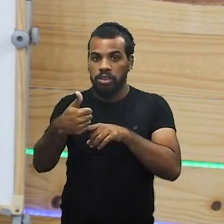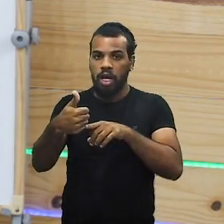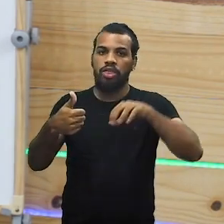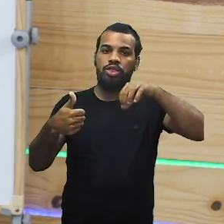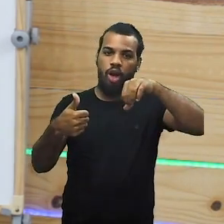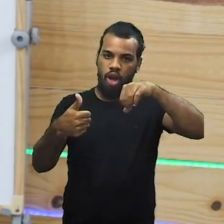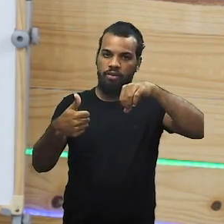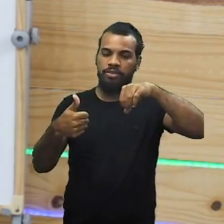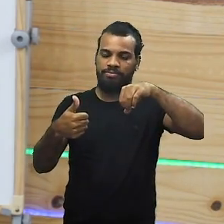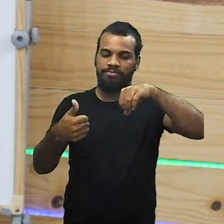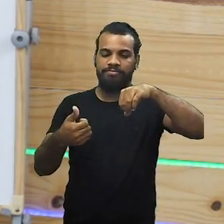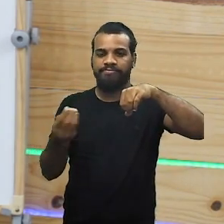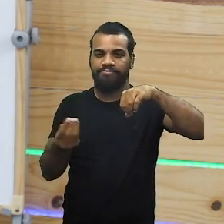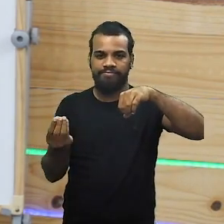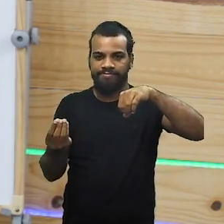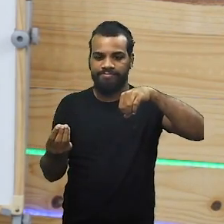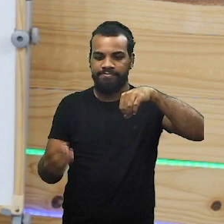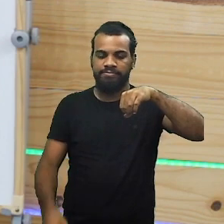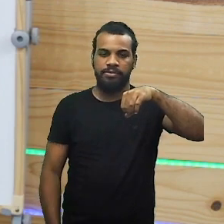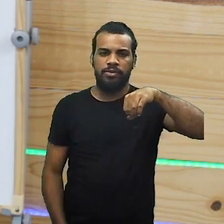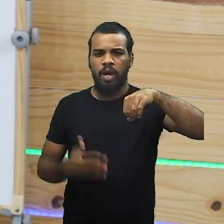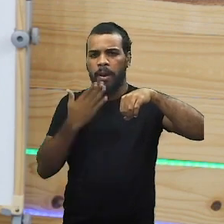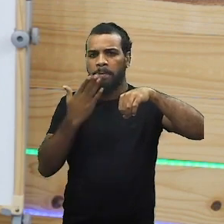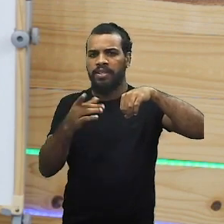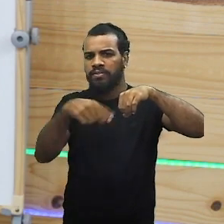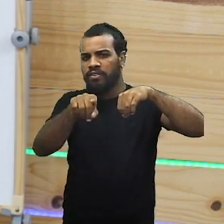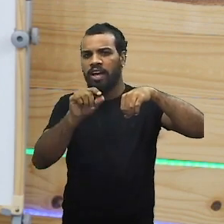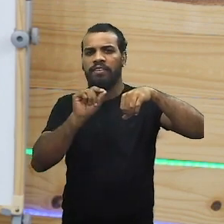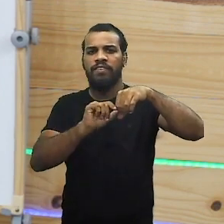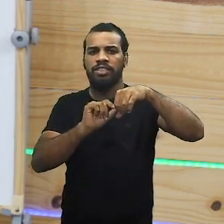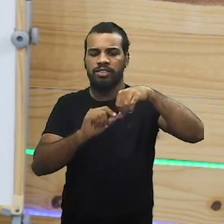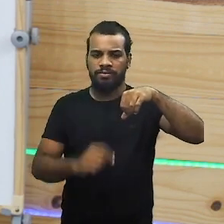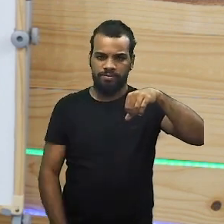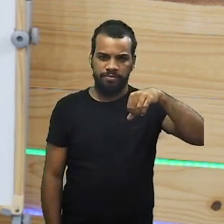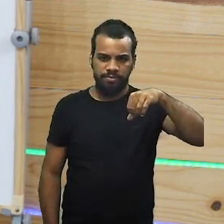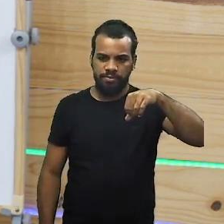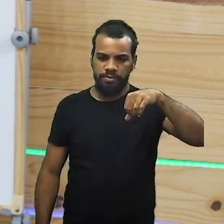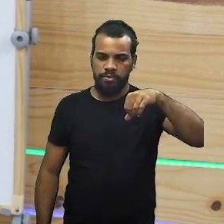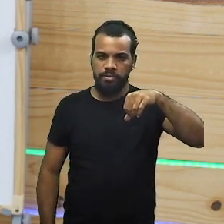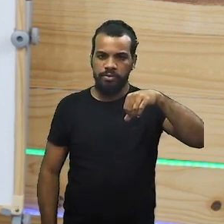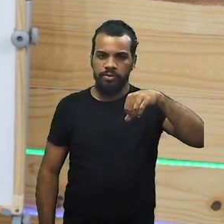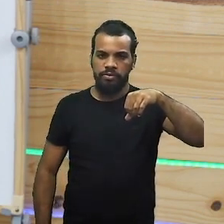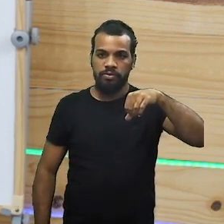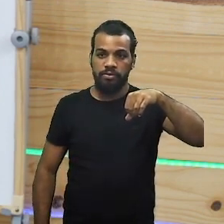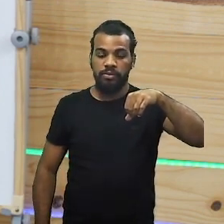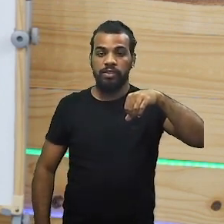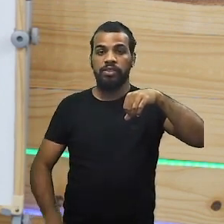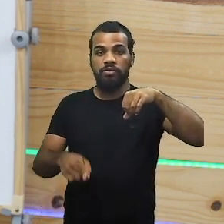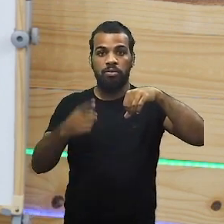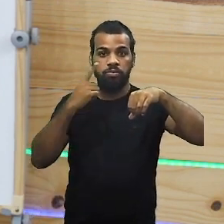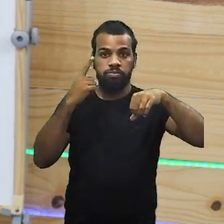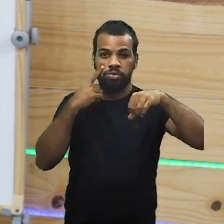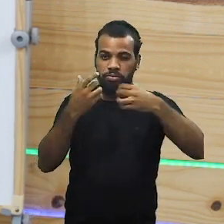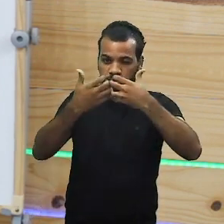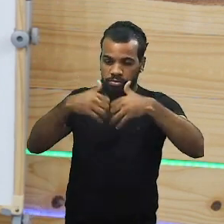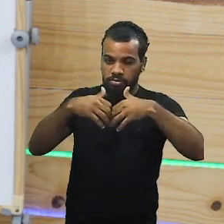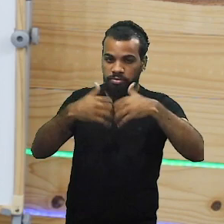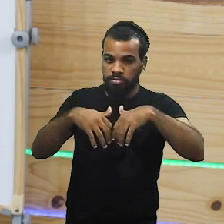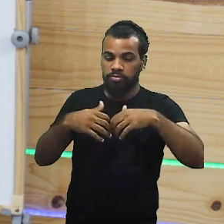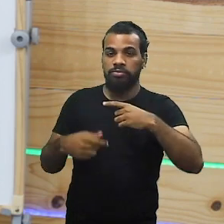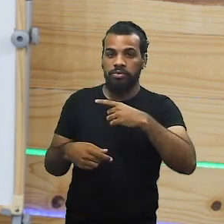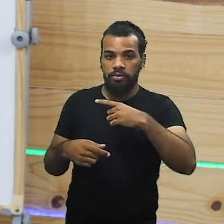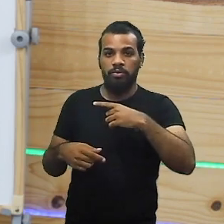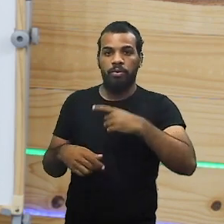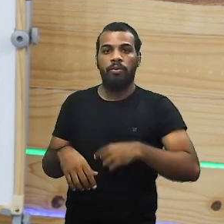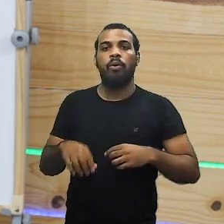9. Então, o que eu vou pedir para você fazer? Você pega depois aí uma calculadora e calcula o valor da raiz quadrada